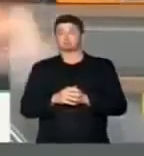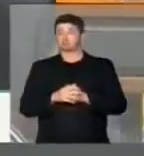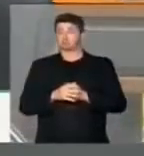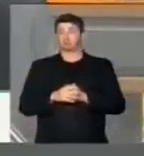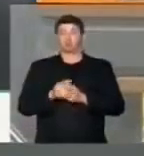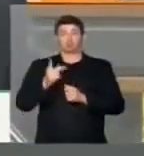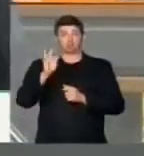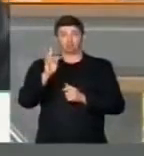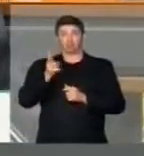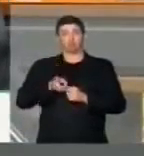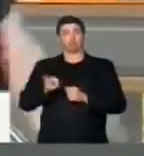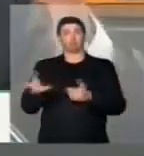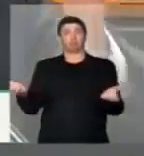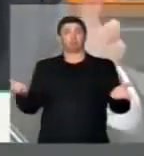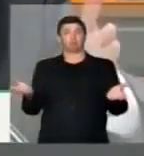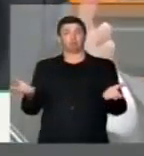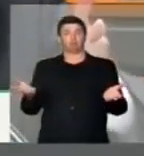Senhor presidente,